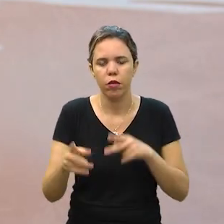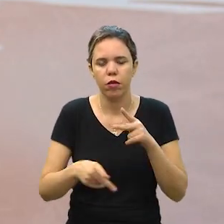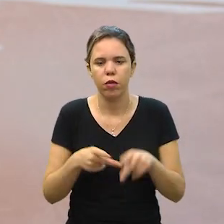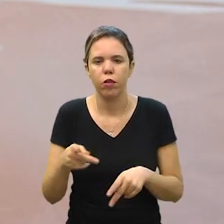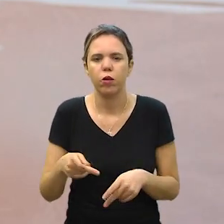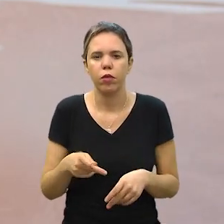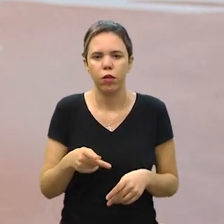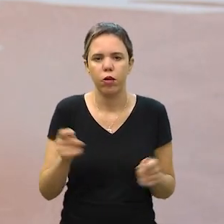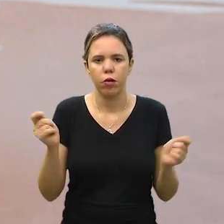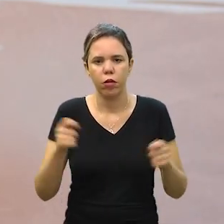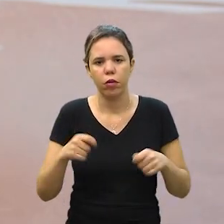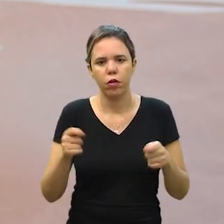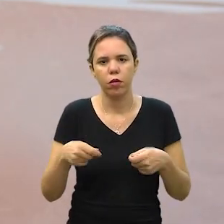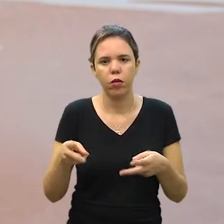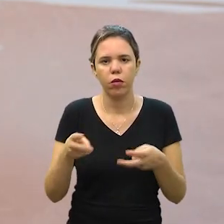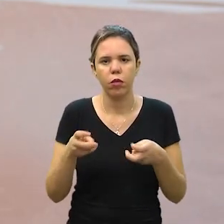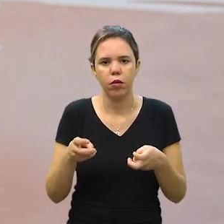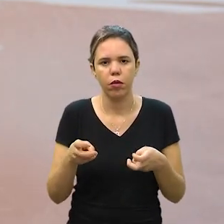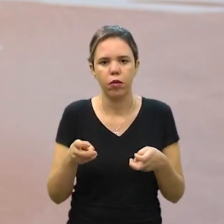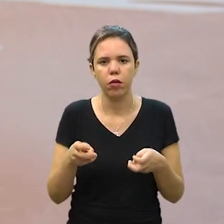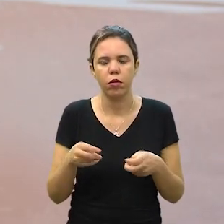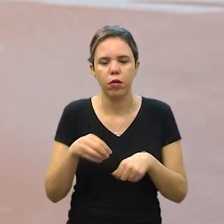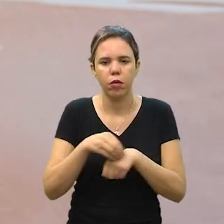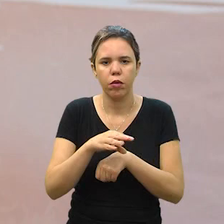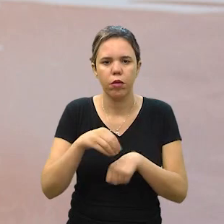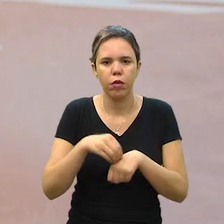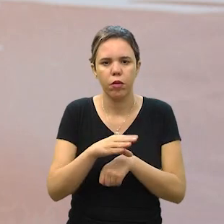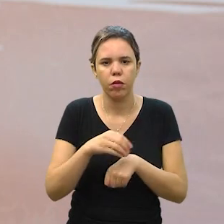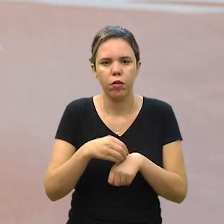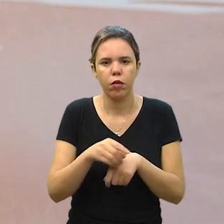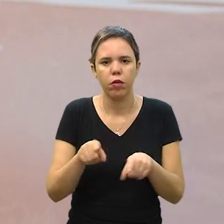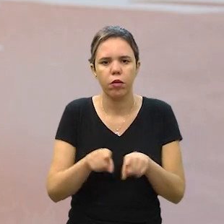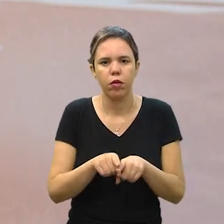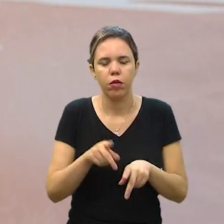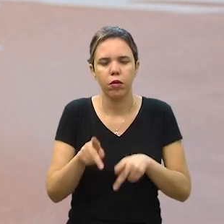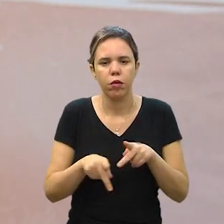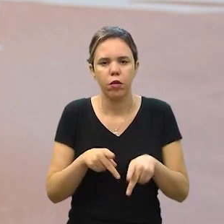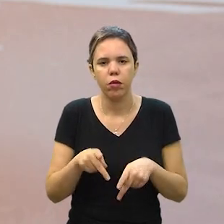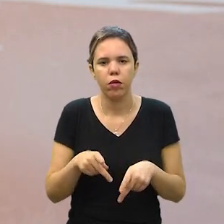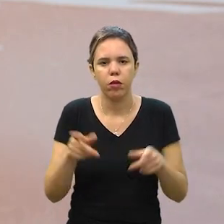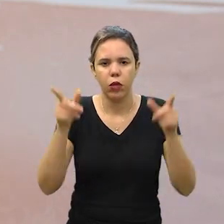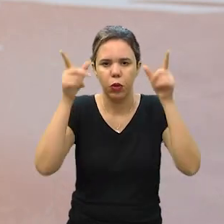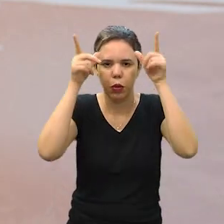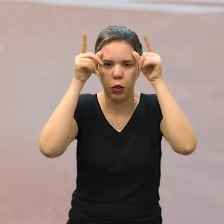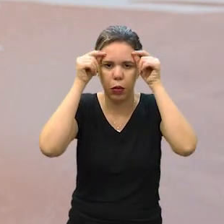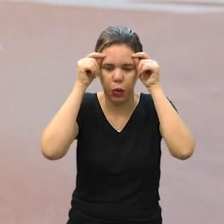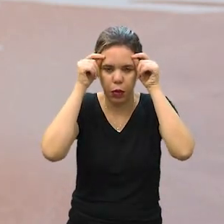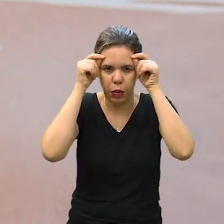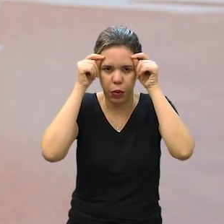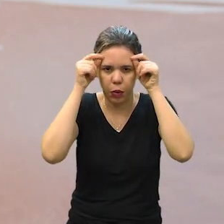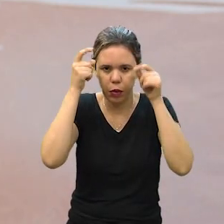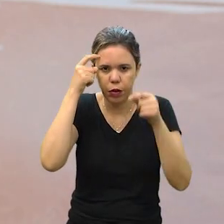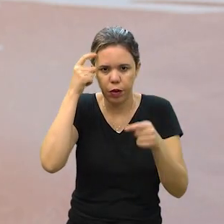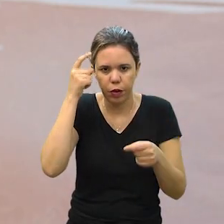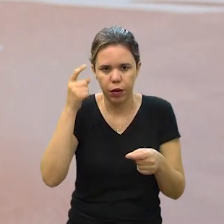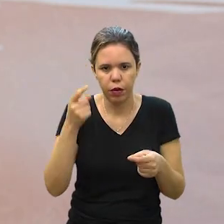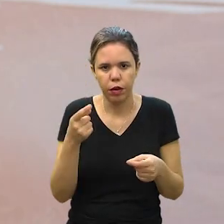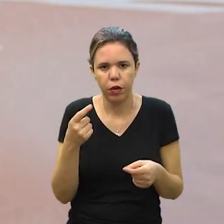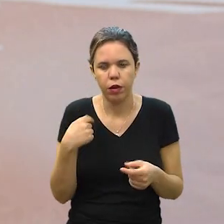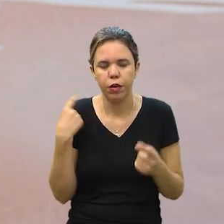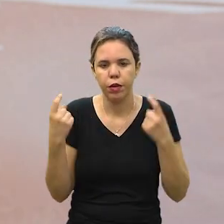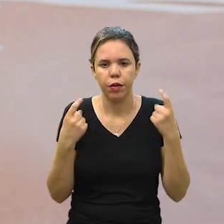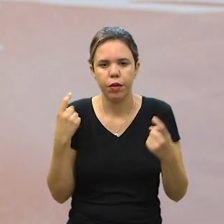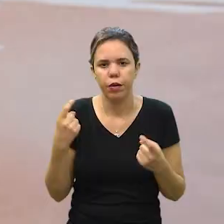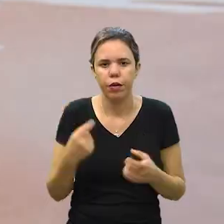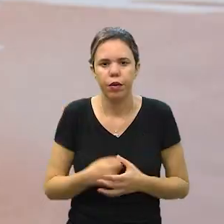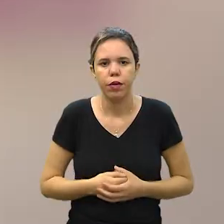avançando. É possível perceber que ela está trazendo também um alívio, assim, para a nossa mente, para a